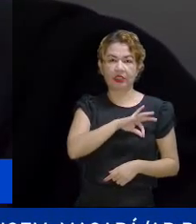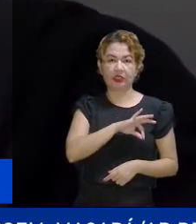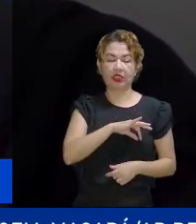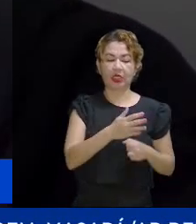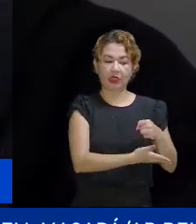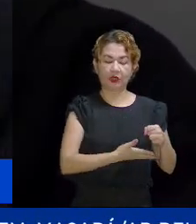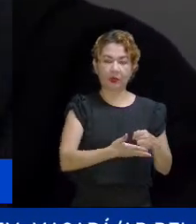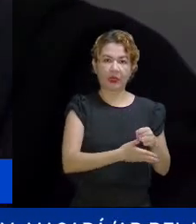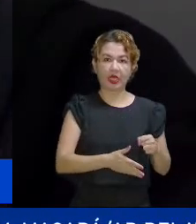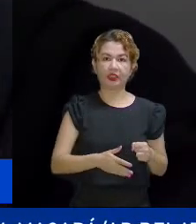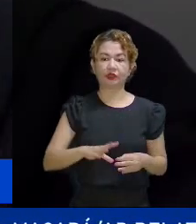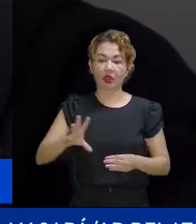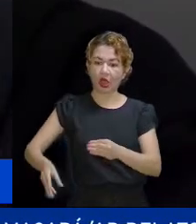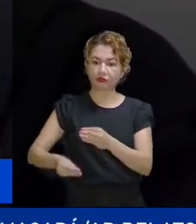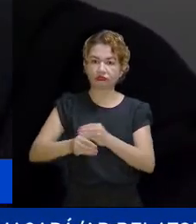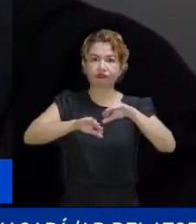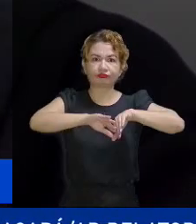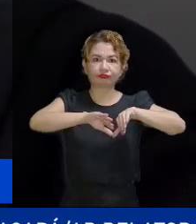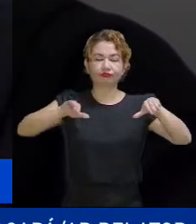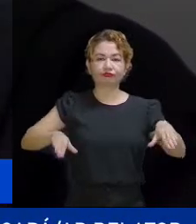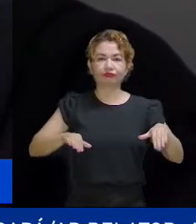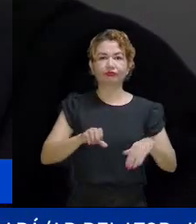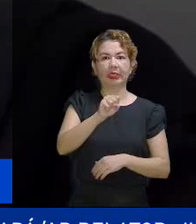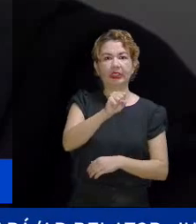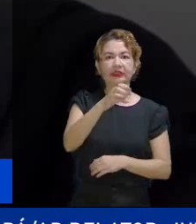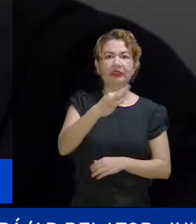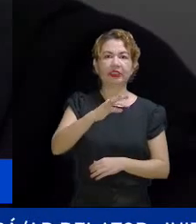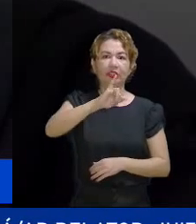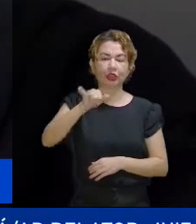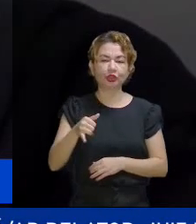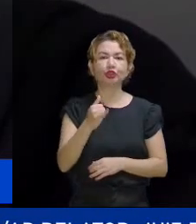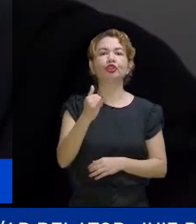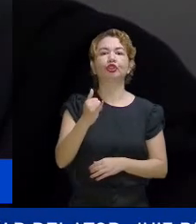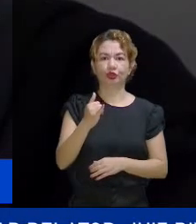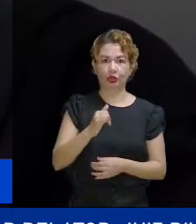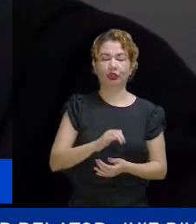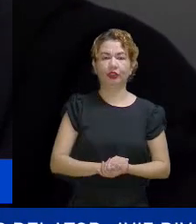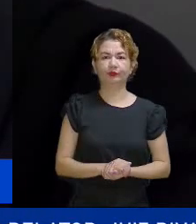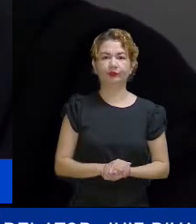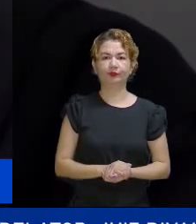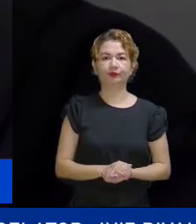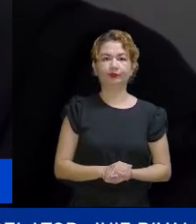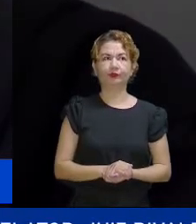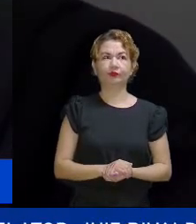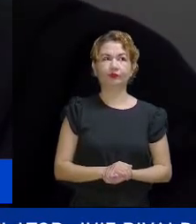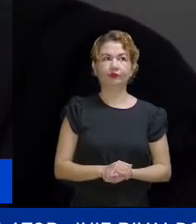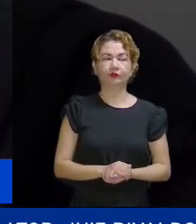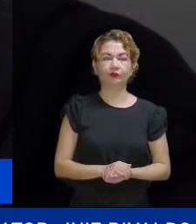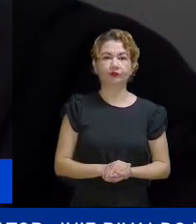vencimento básico. O STJ, em decisão representativa nos autos do RESP